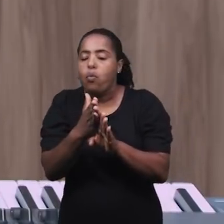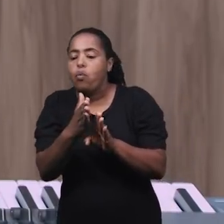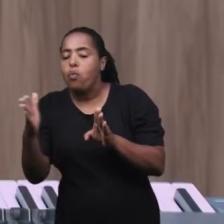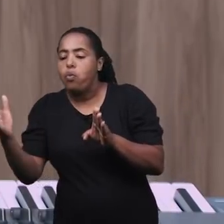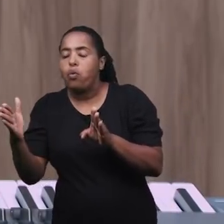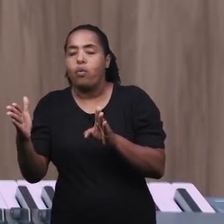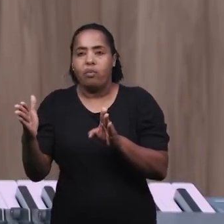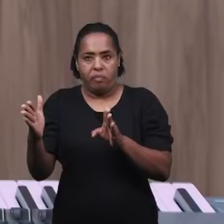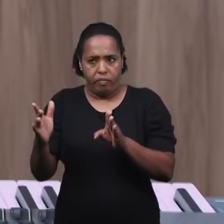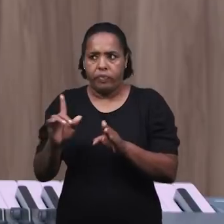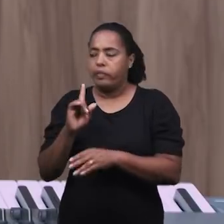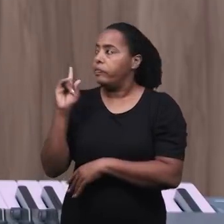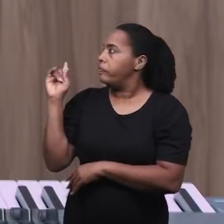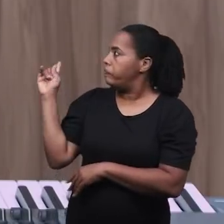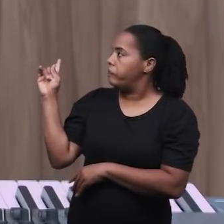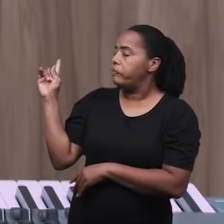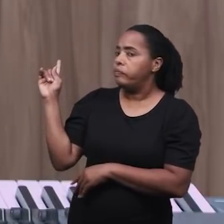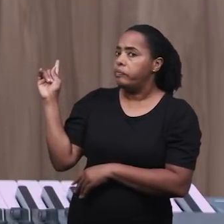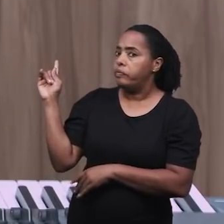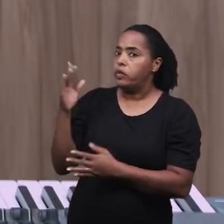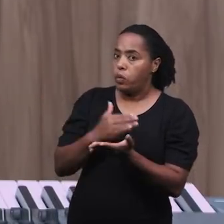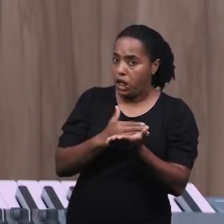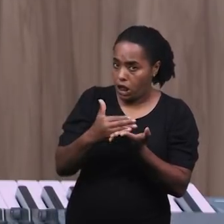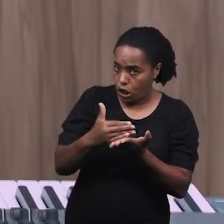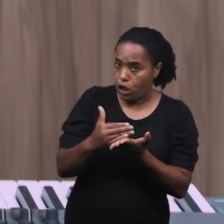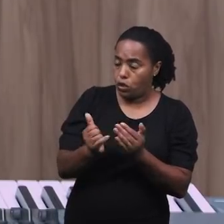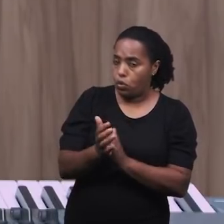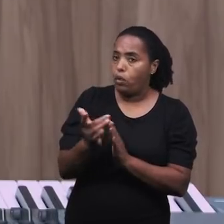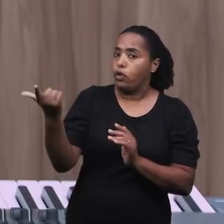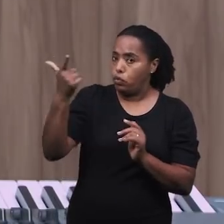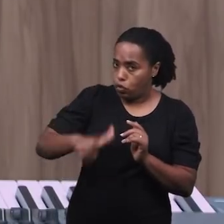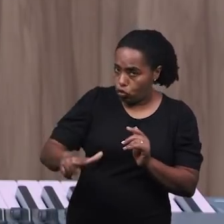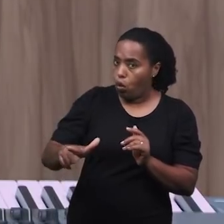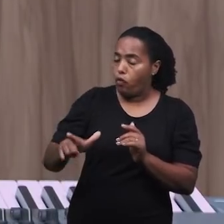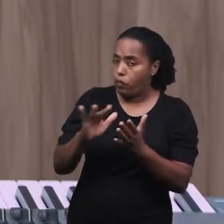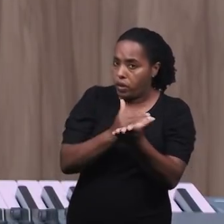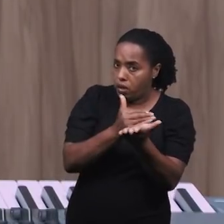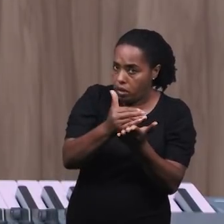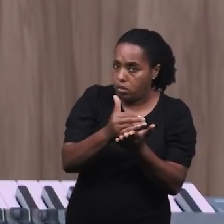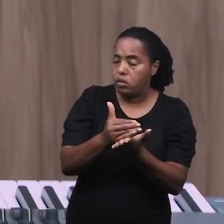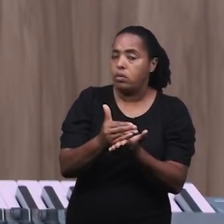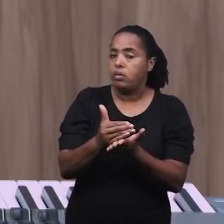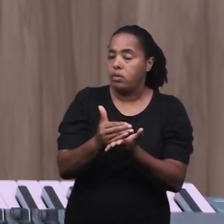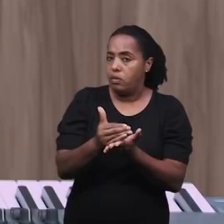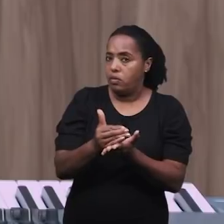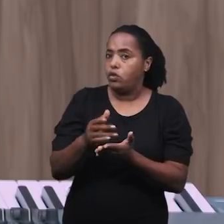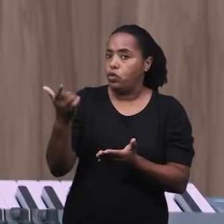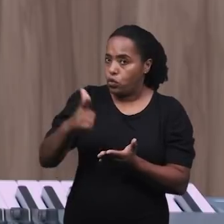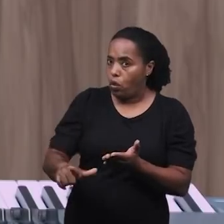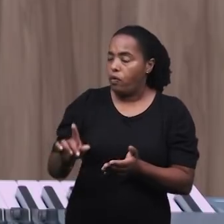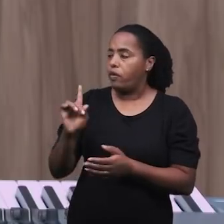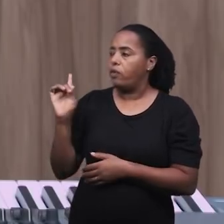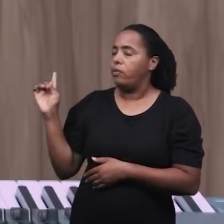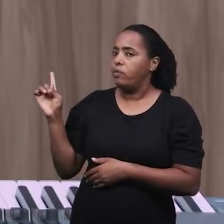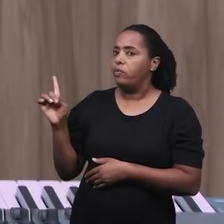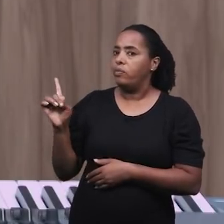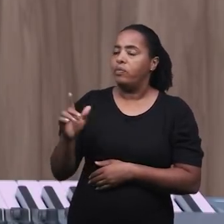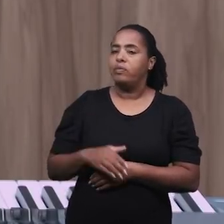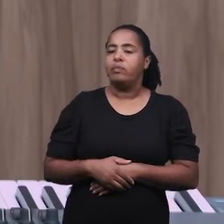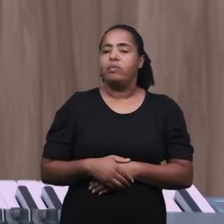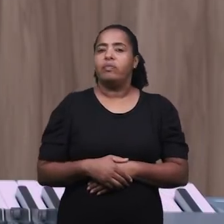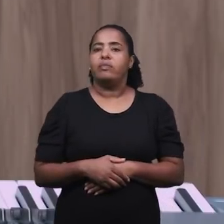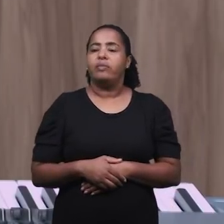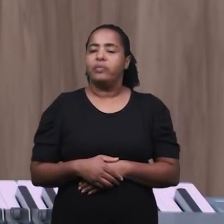ritornelo. Nesse caso aqui, a gente retorna para o início do louvor. Vamos retornar? Então, a gente vai treinar mais uma vez, ó.